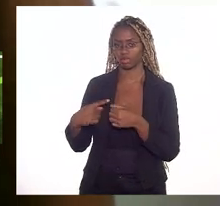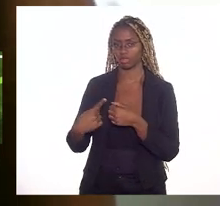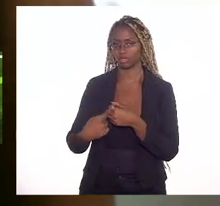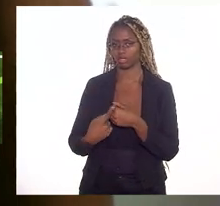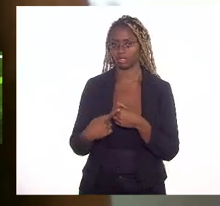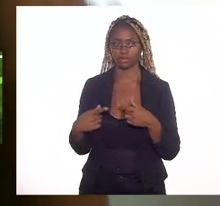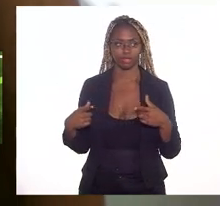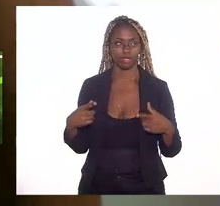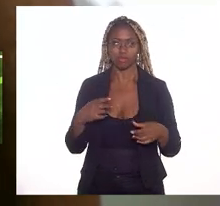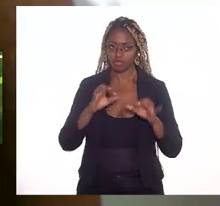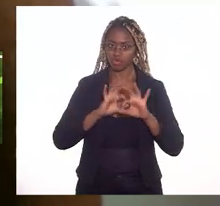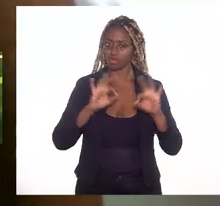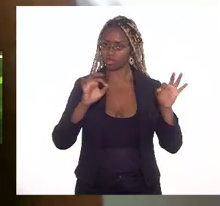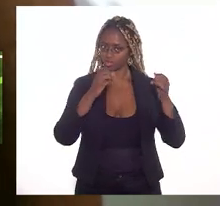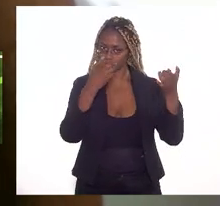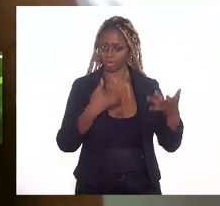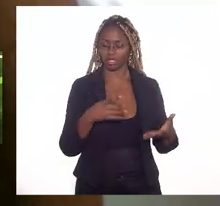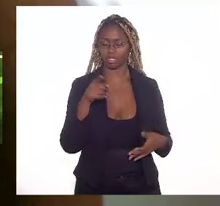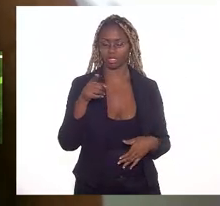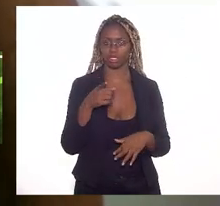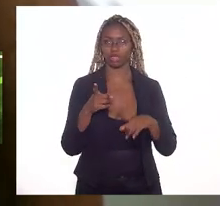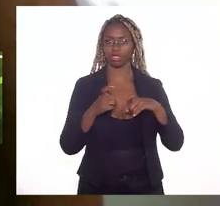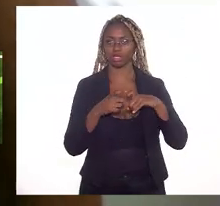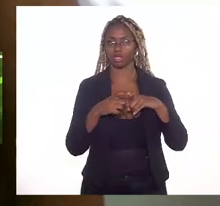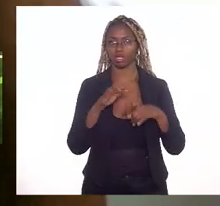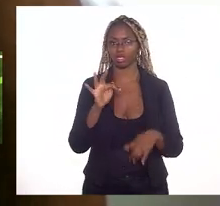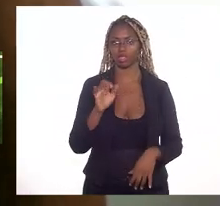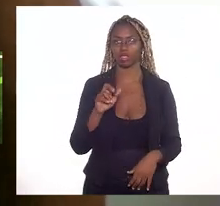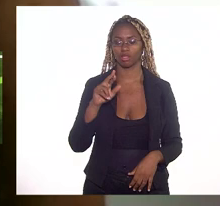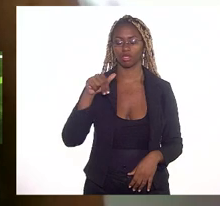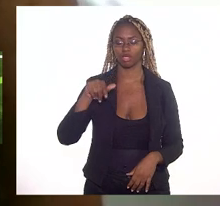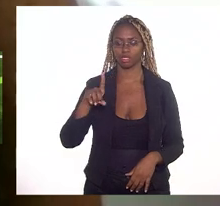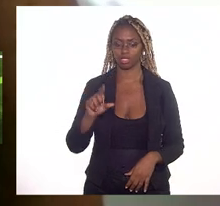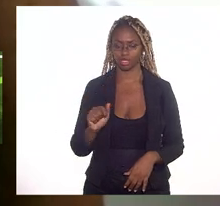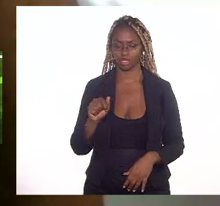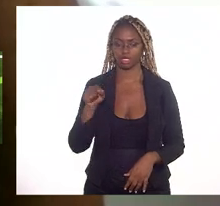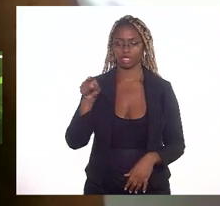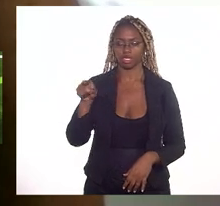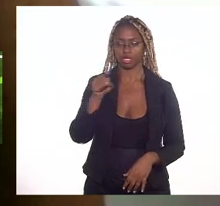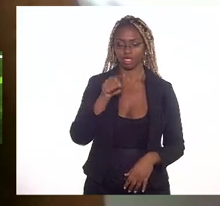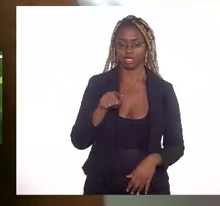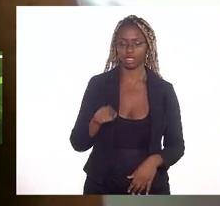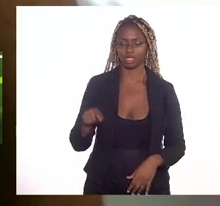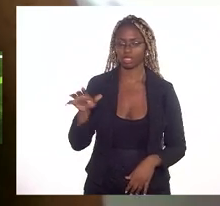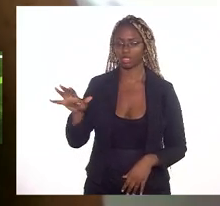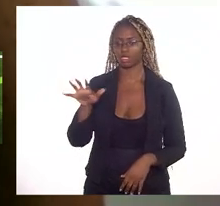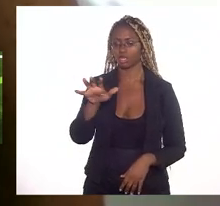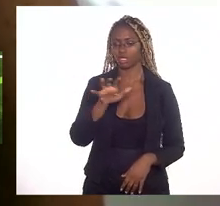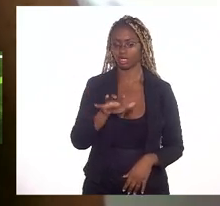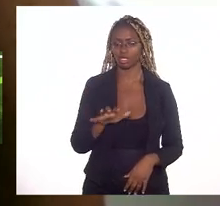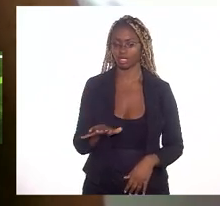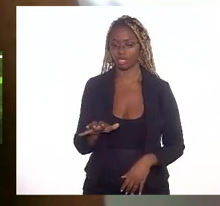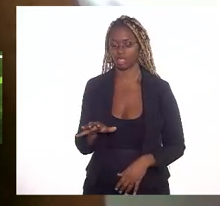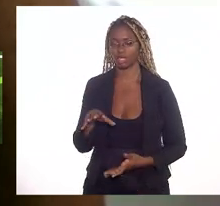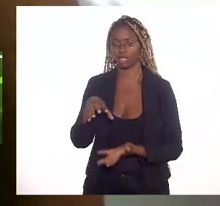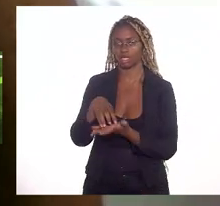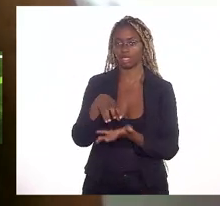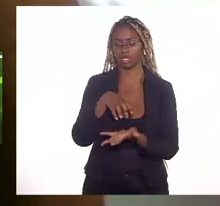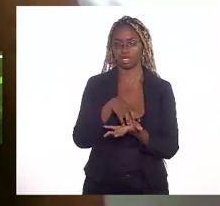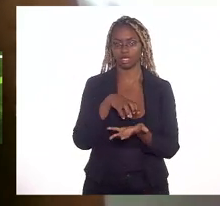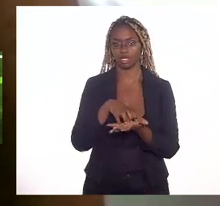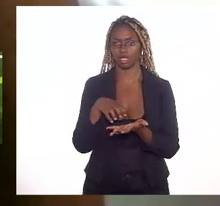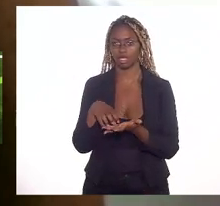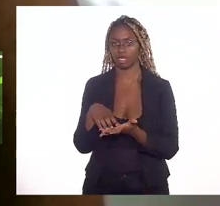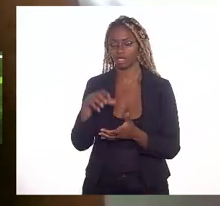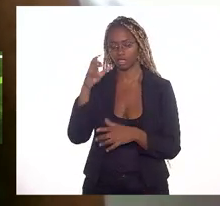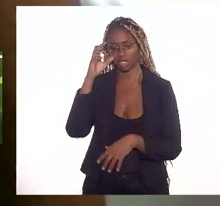né? Porque essas pessoas, elas estão nos territórios, elas estão, o primeiro lugar que elas são atendidas são nas unidades da